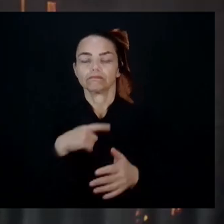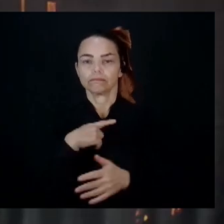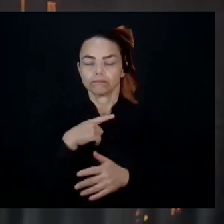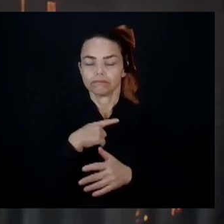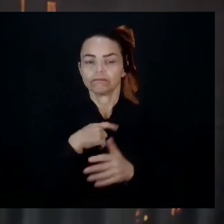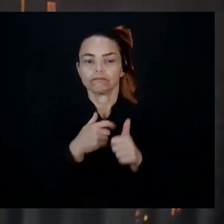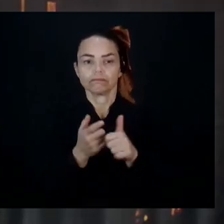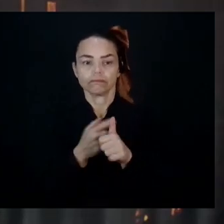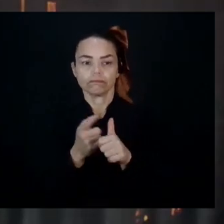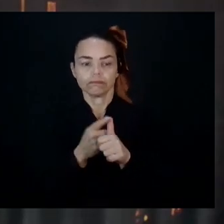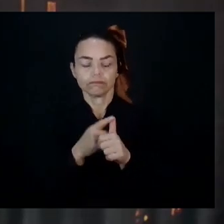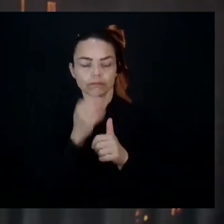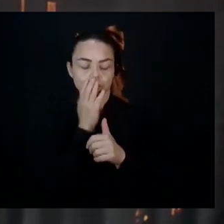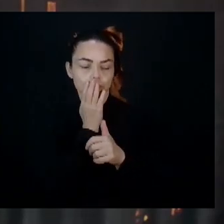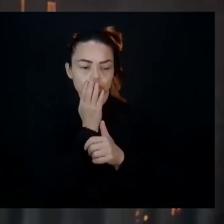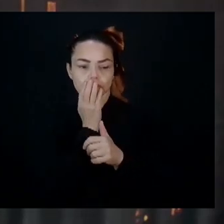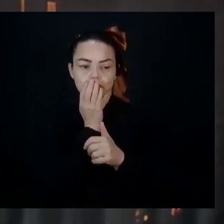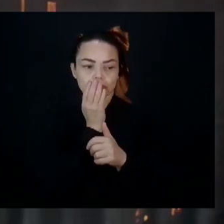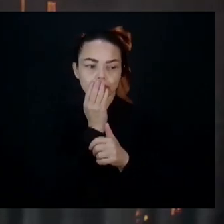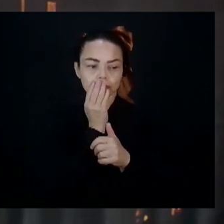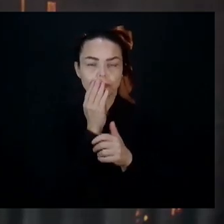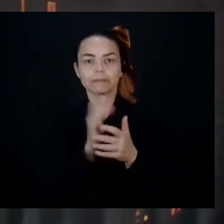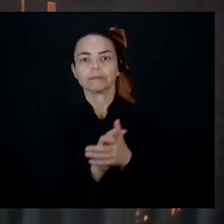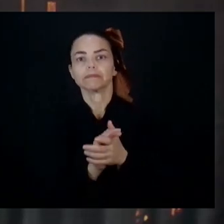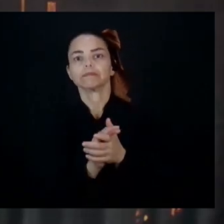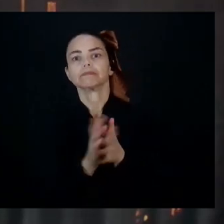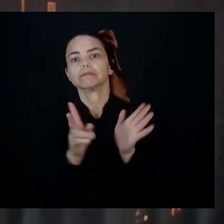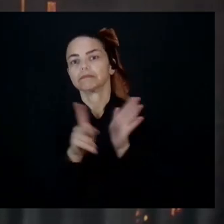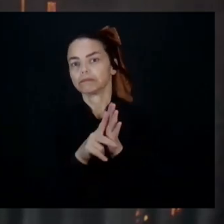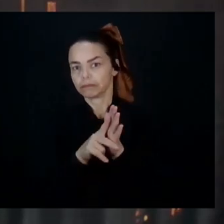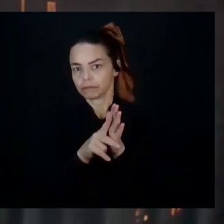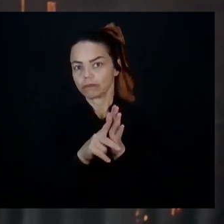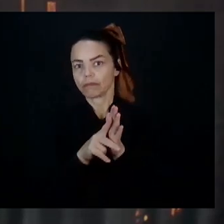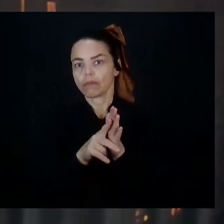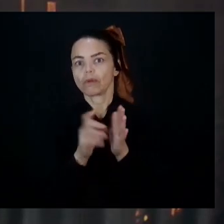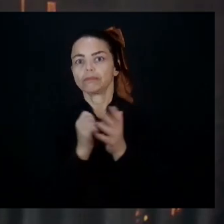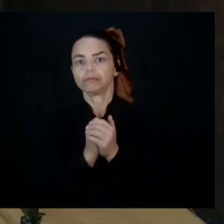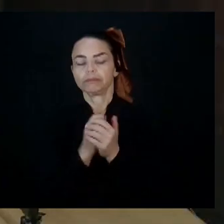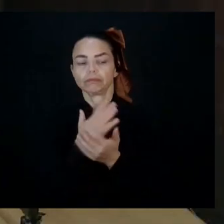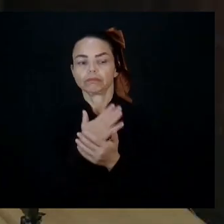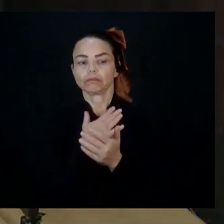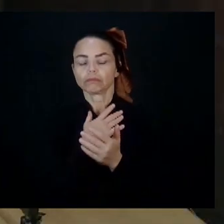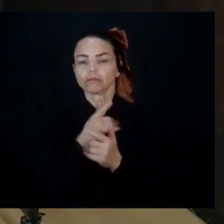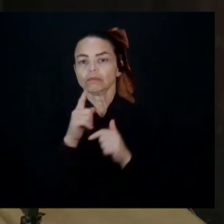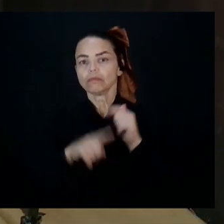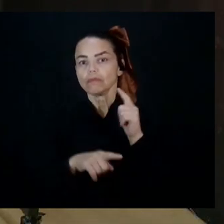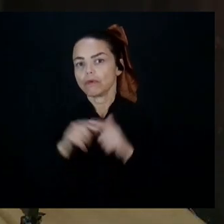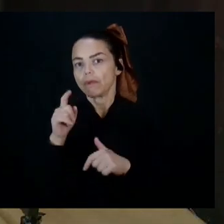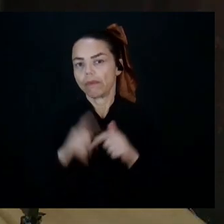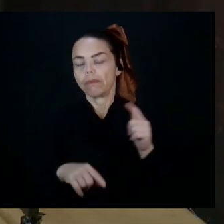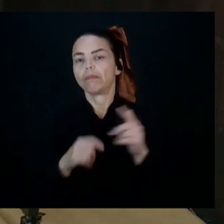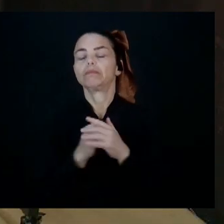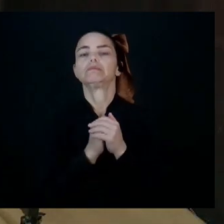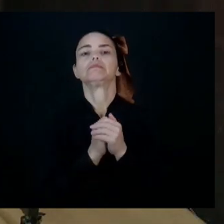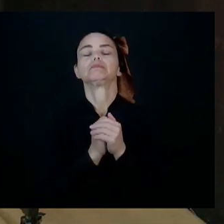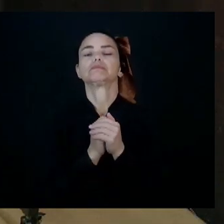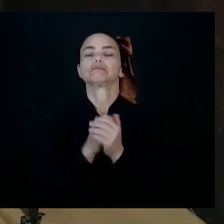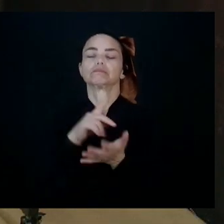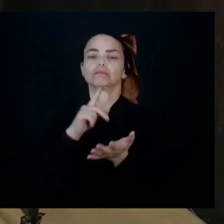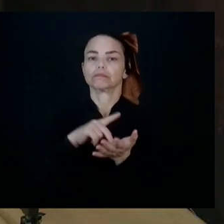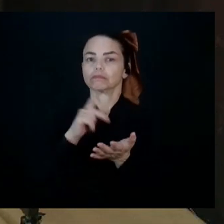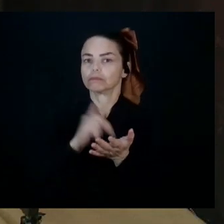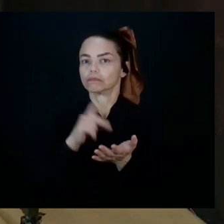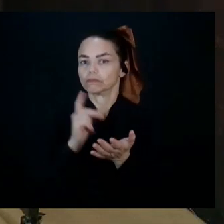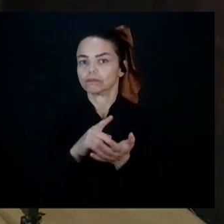Assim, quando eu falo em pertences, né, são meus bens. Pertencimento. Né? Poxa, exatamente. Olha que analogia